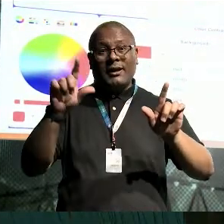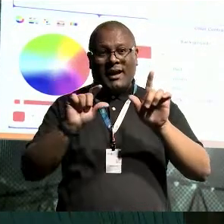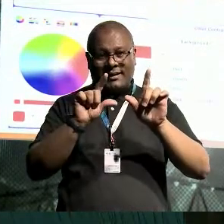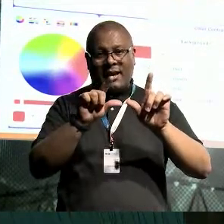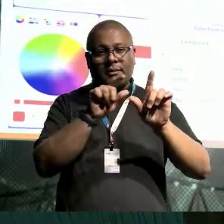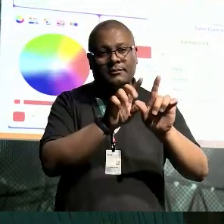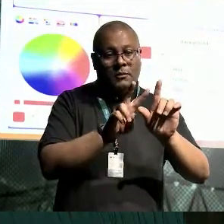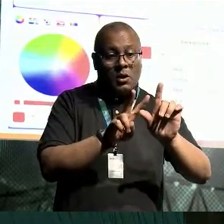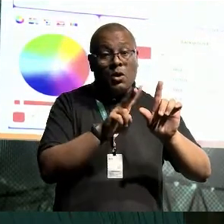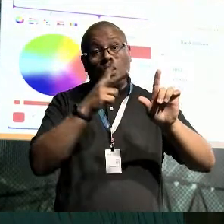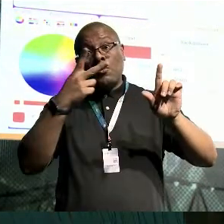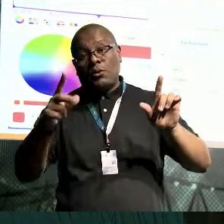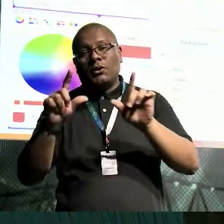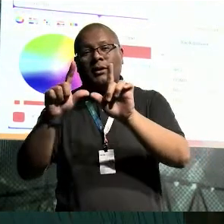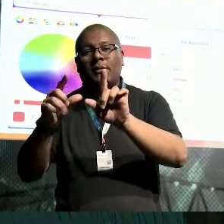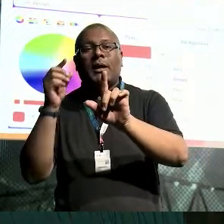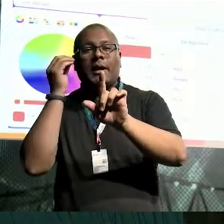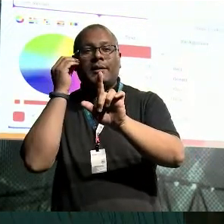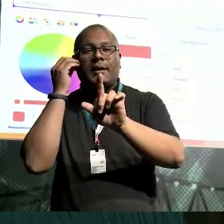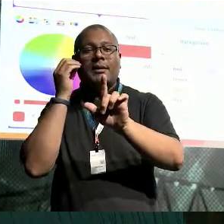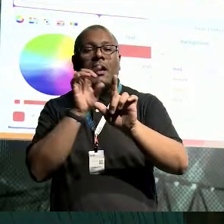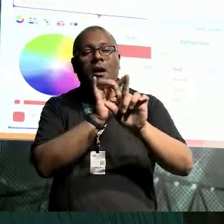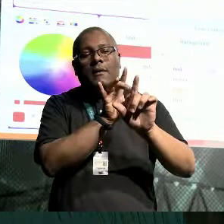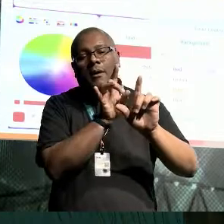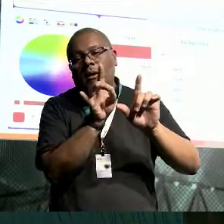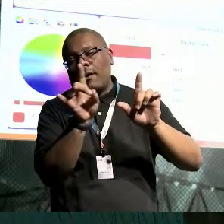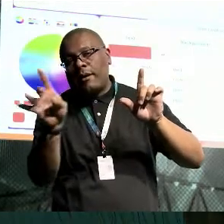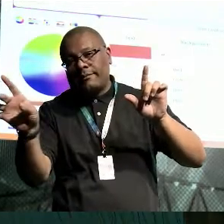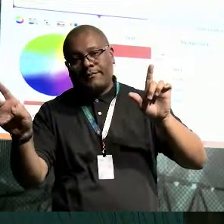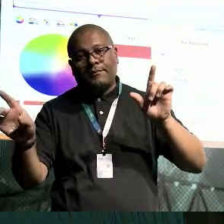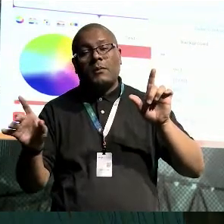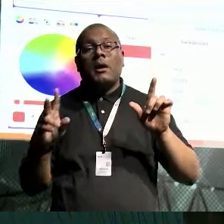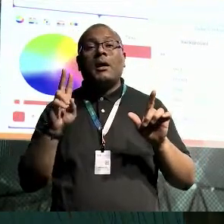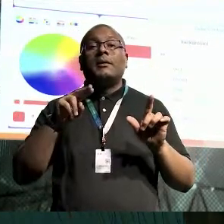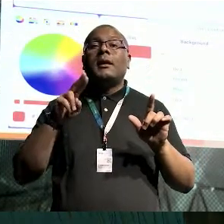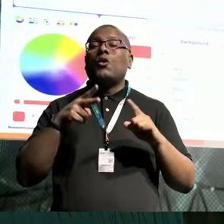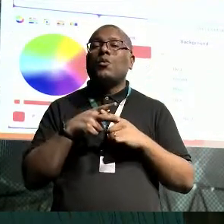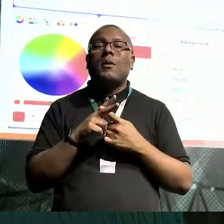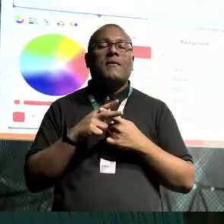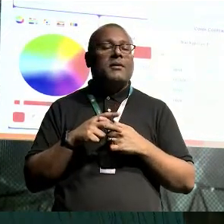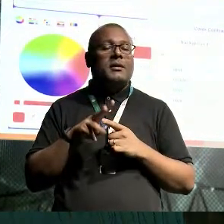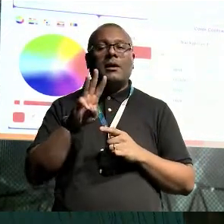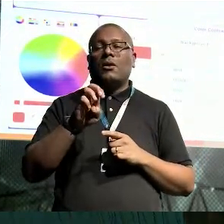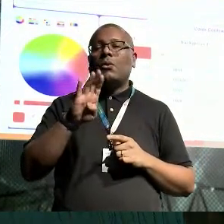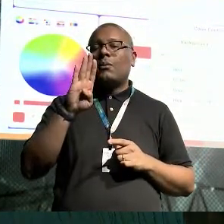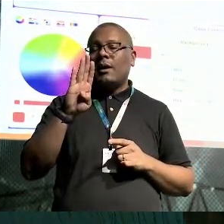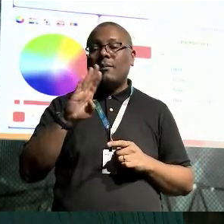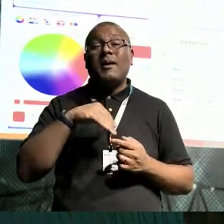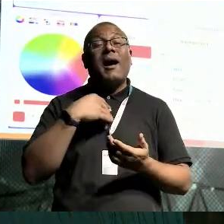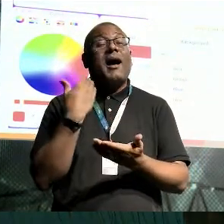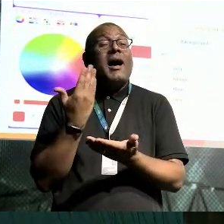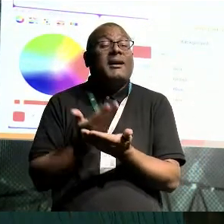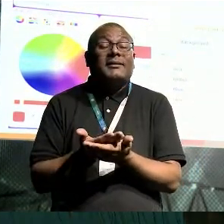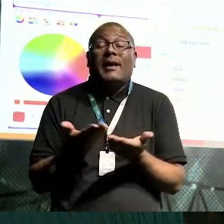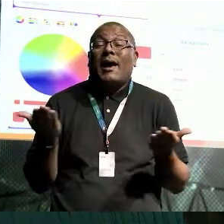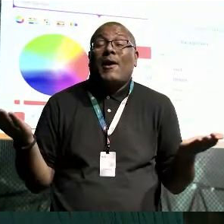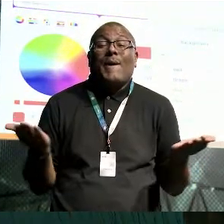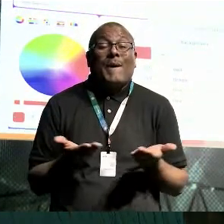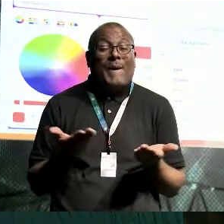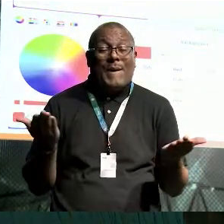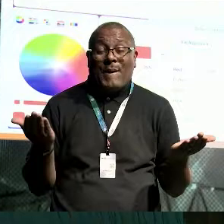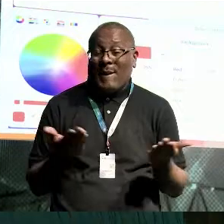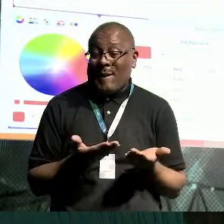você tem que ir para outra tela. Ele não testa. Aliás, nenhuma ferramenta, seja de web até hoje, nenhuma